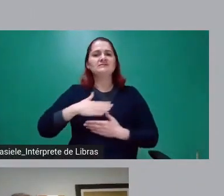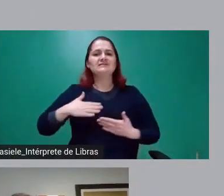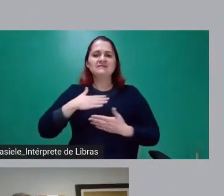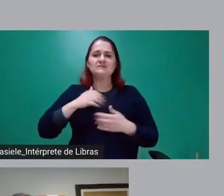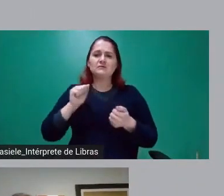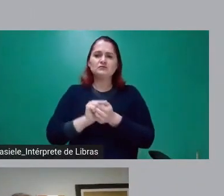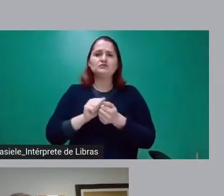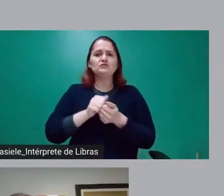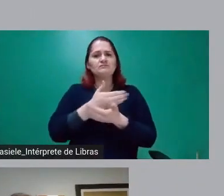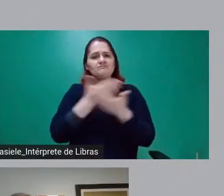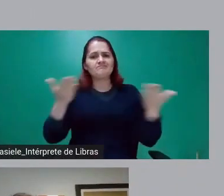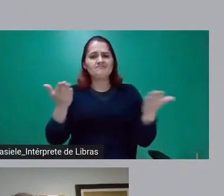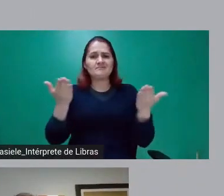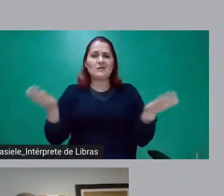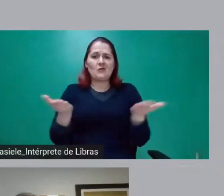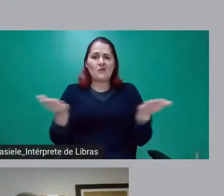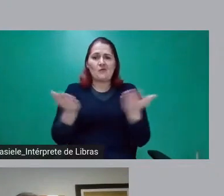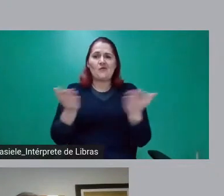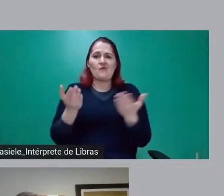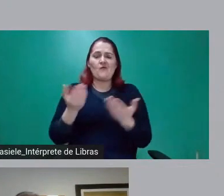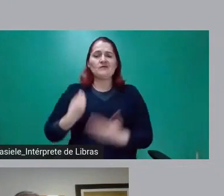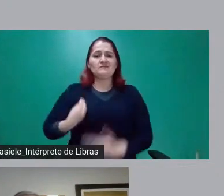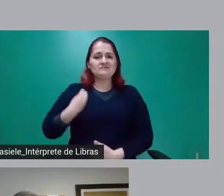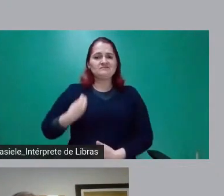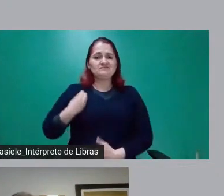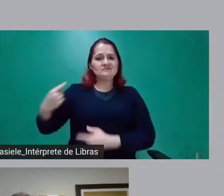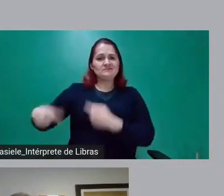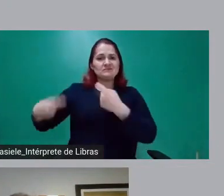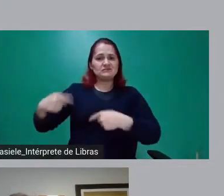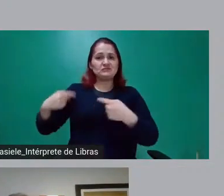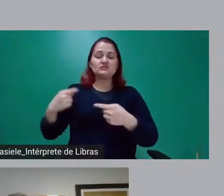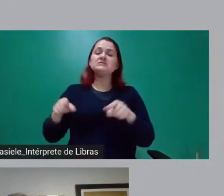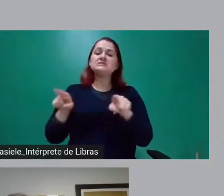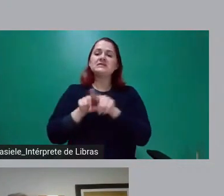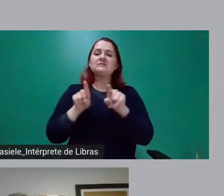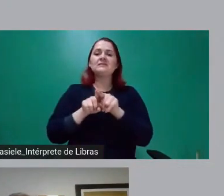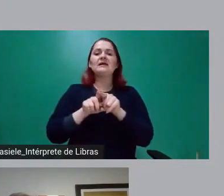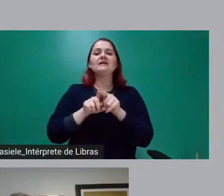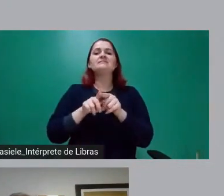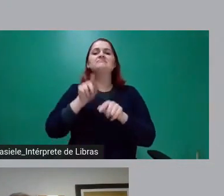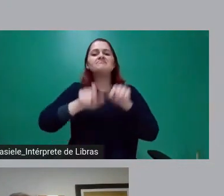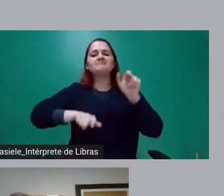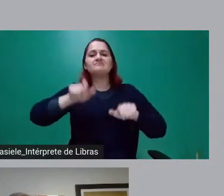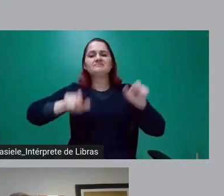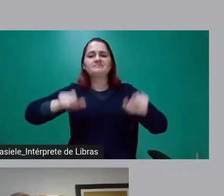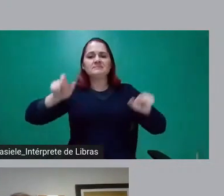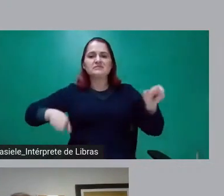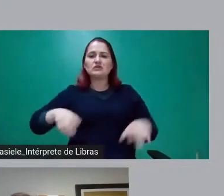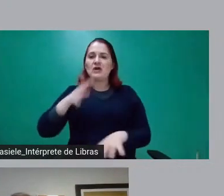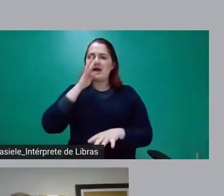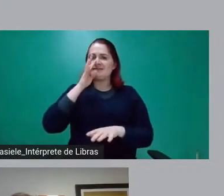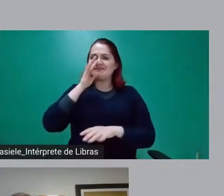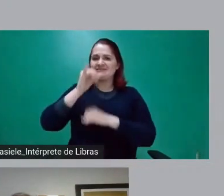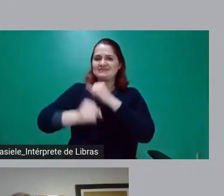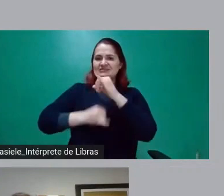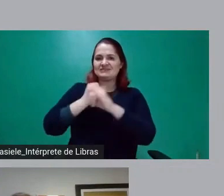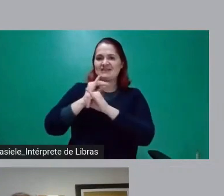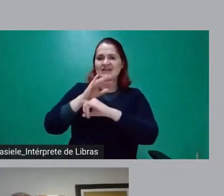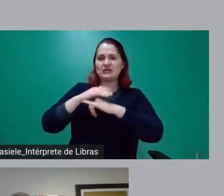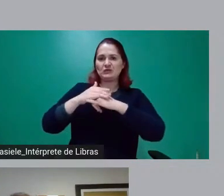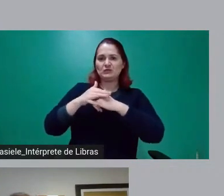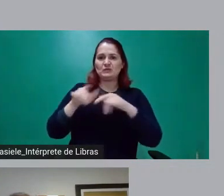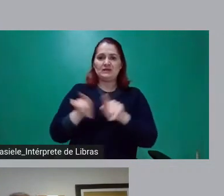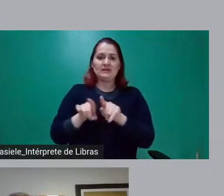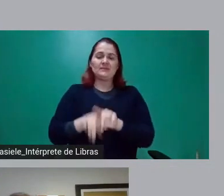colegas convidados e convidadas, quem nos assiste também, acompanha nos canais da auditoria. E eu vou